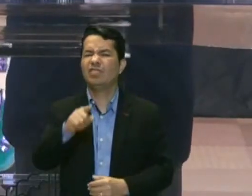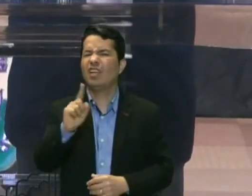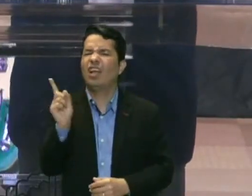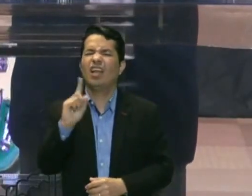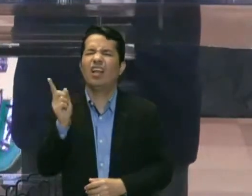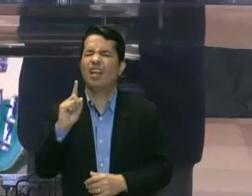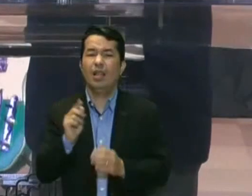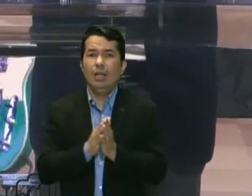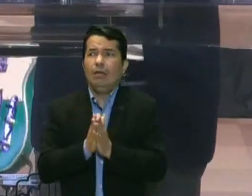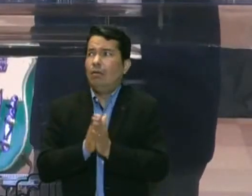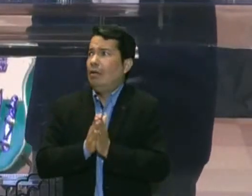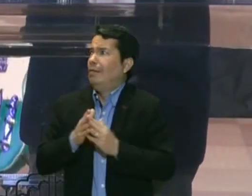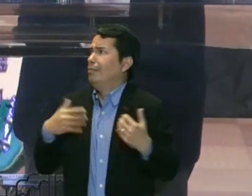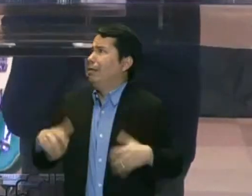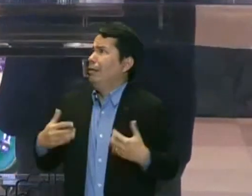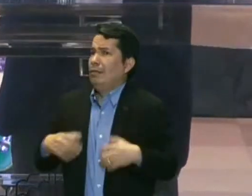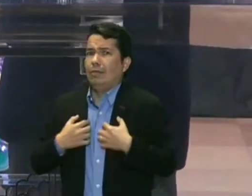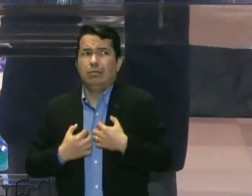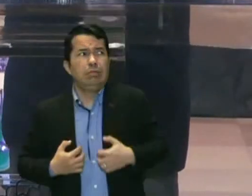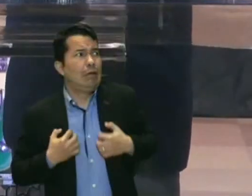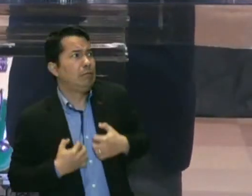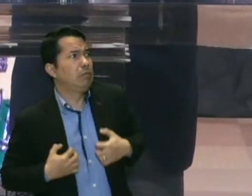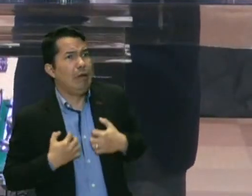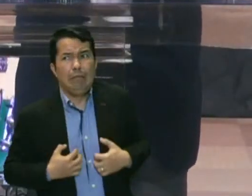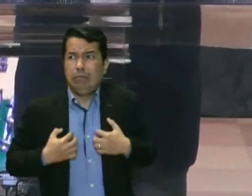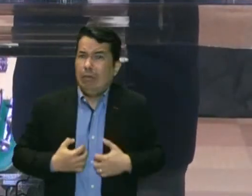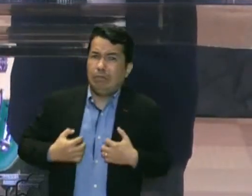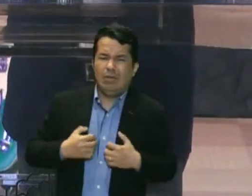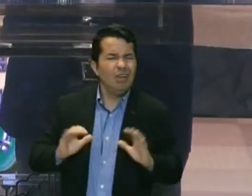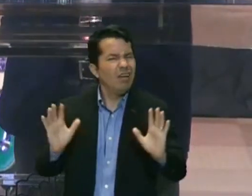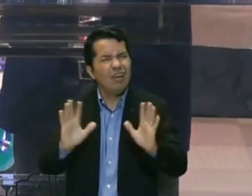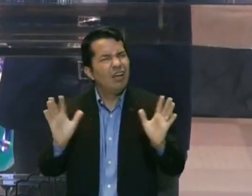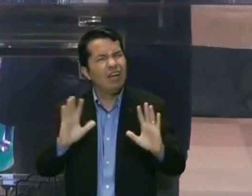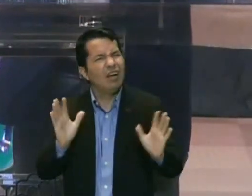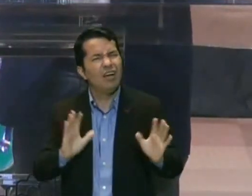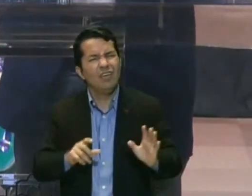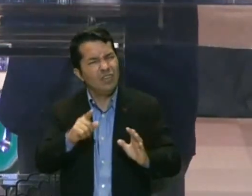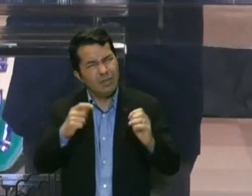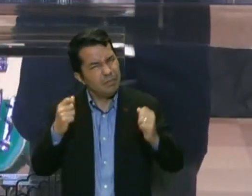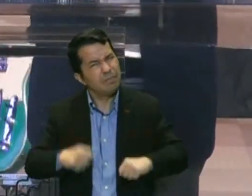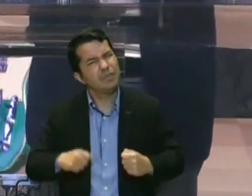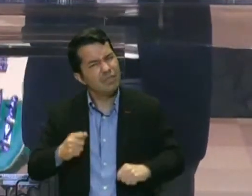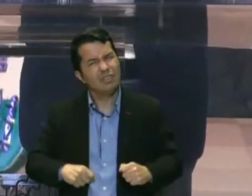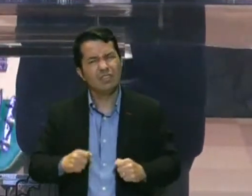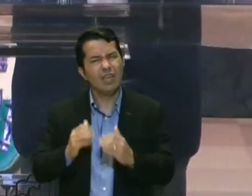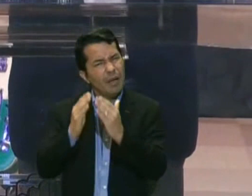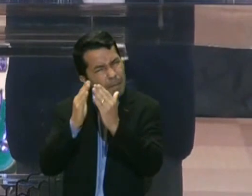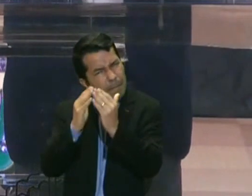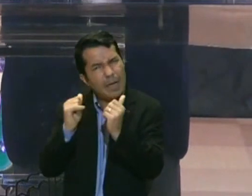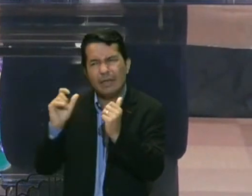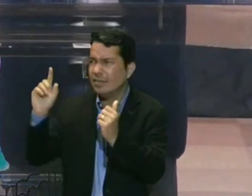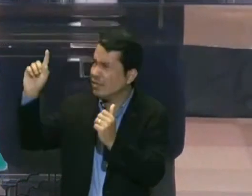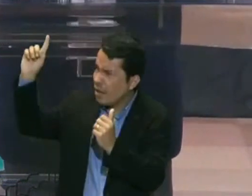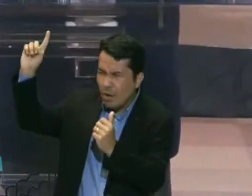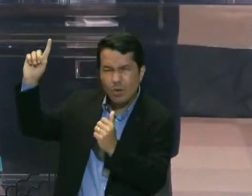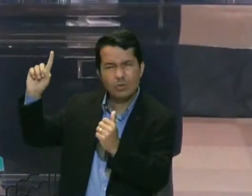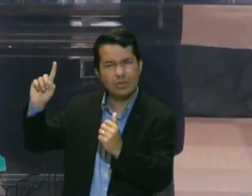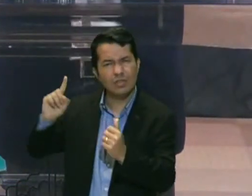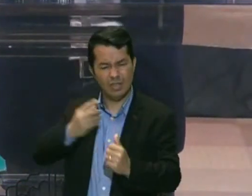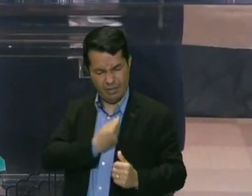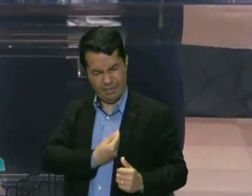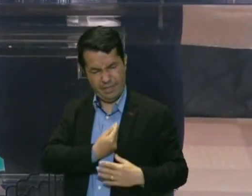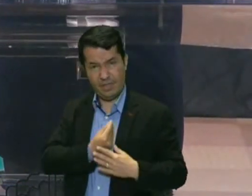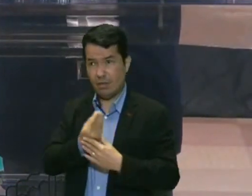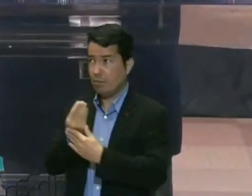coisa alguma, pelo contrário, sejam os vossos pedidos plenamente conhecidos diante de Deus por meio